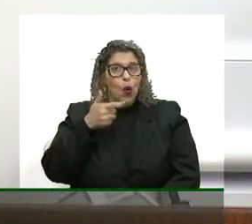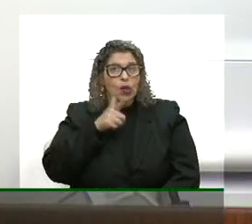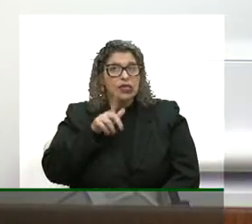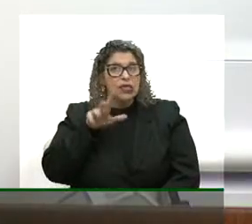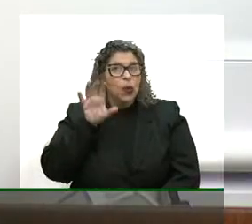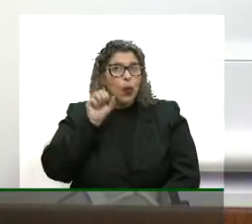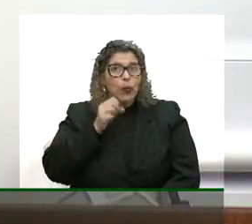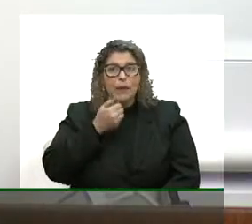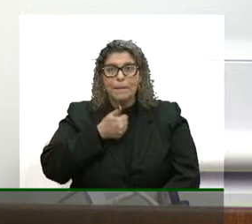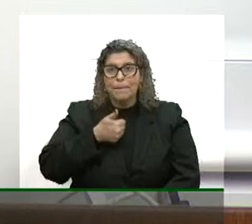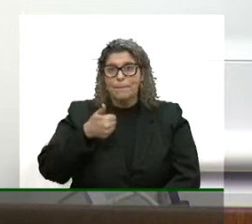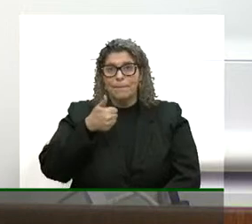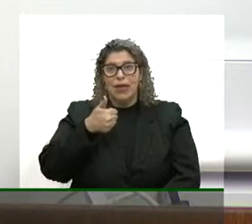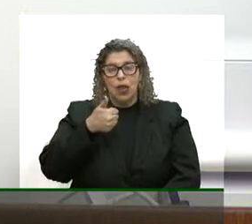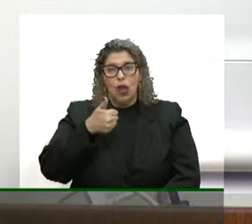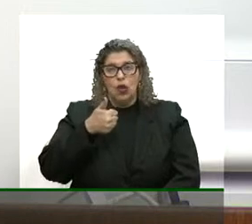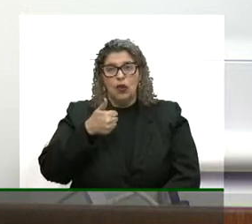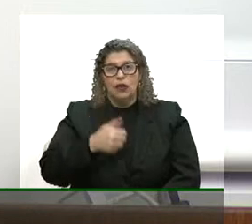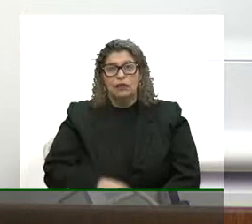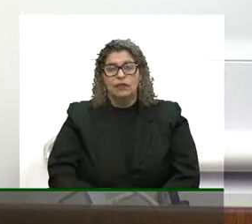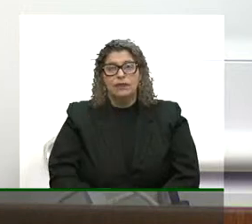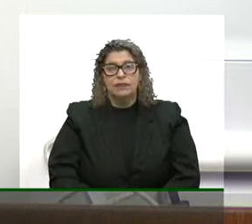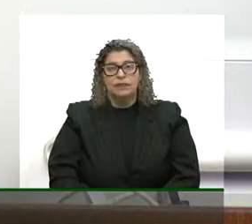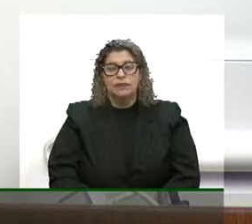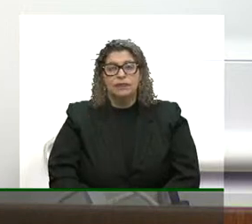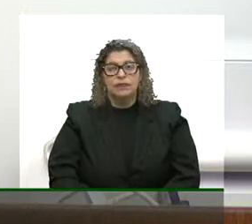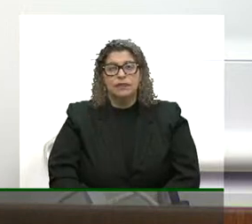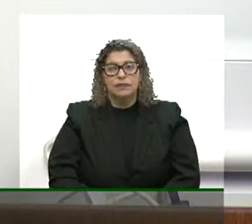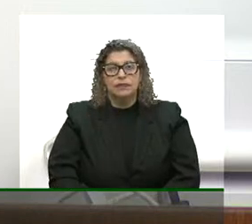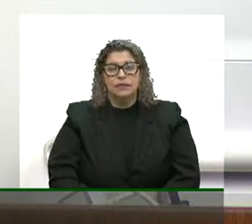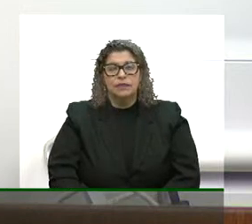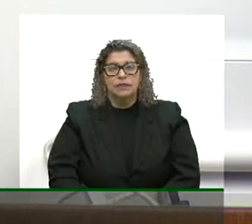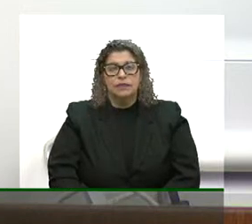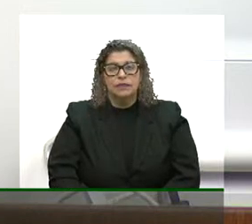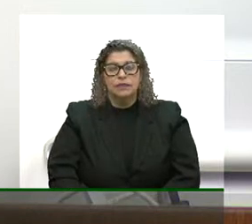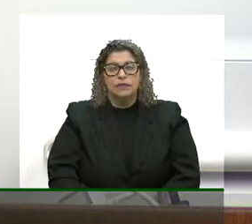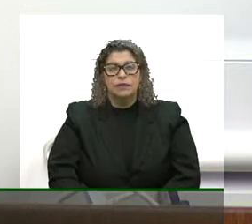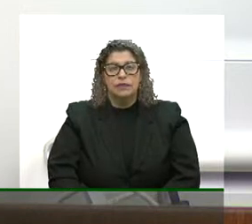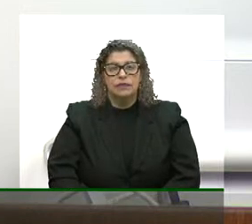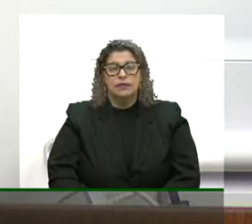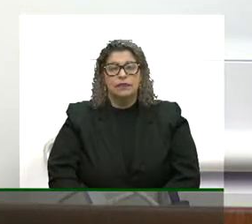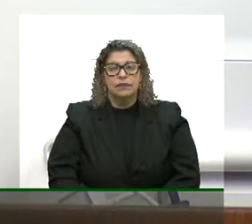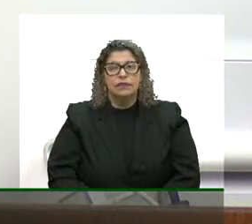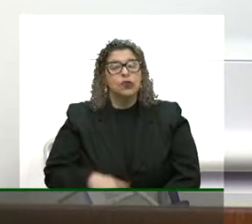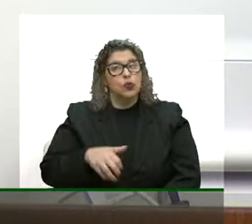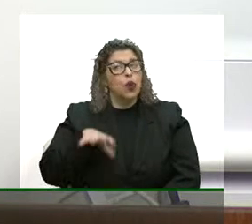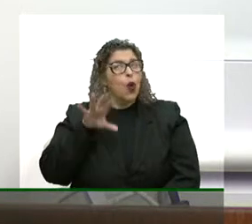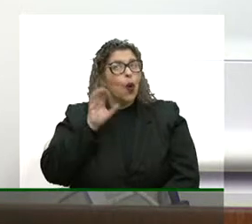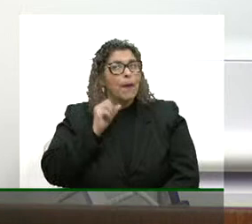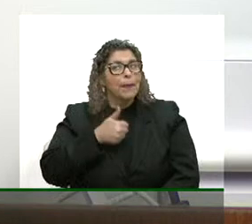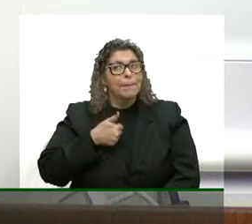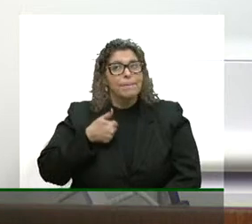para vocês? Eu estou ouvindo, o Maroni está ouvindo. O Vilar está ouvindo bem.